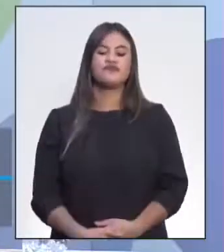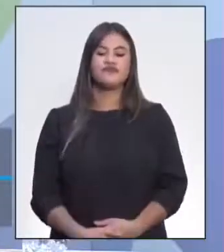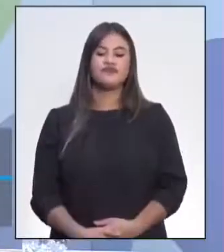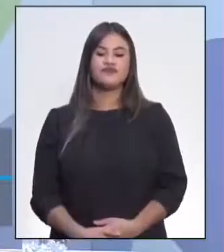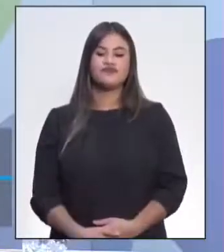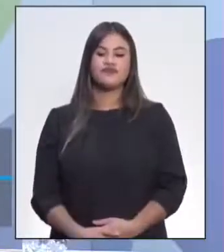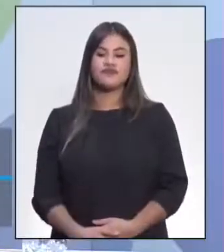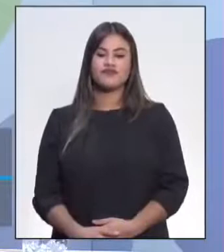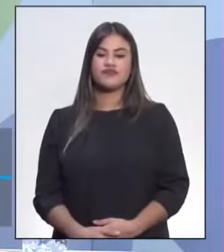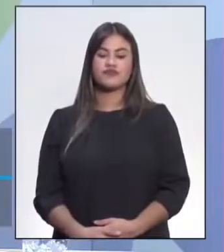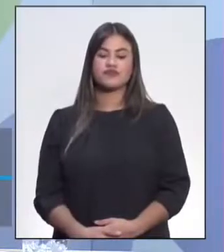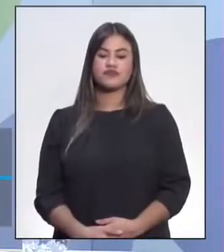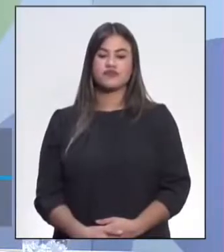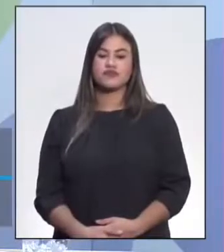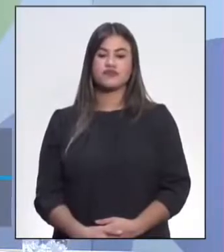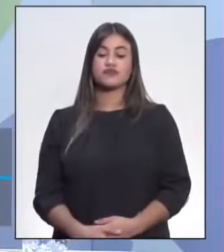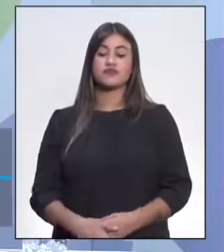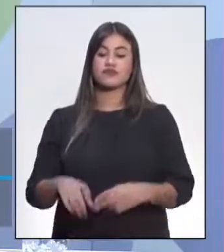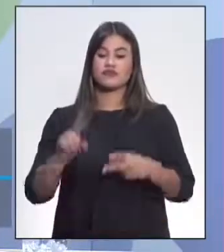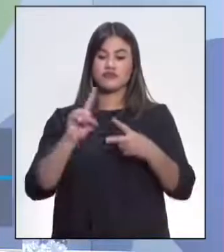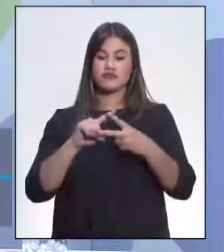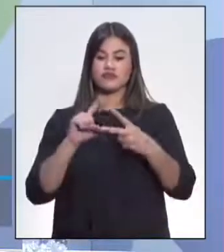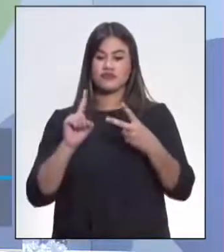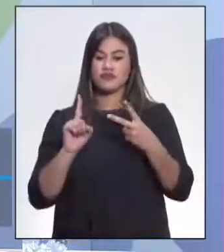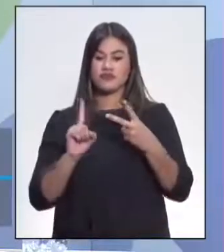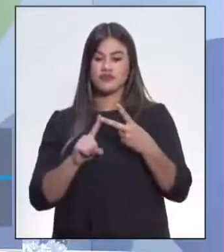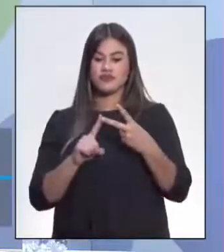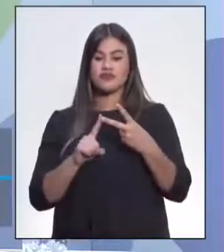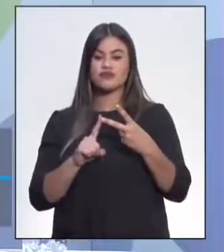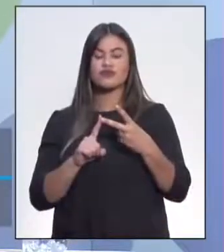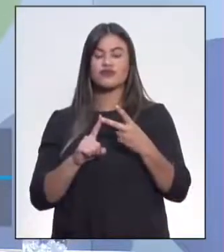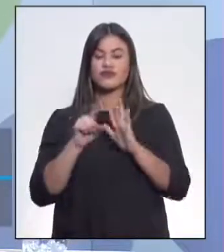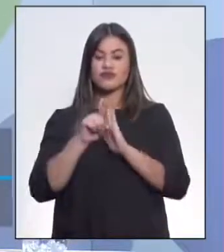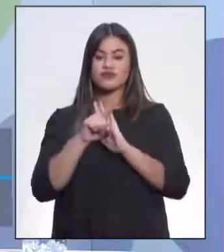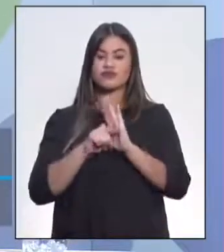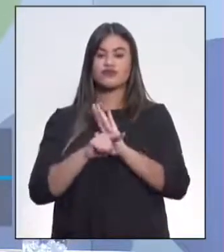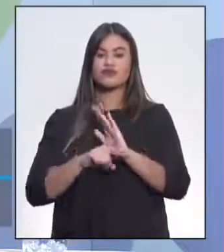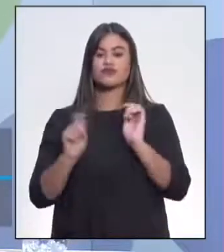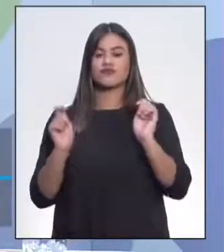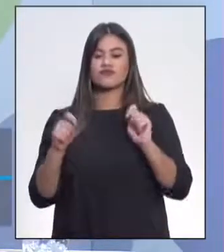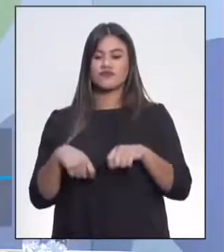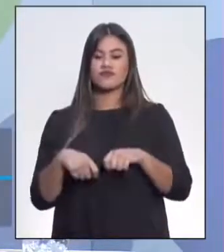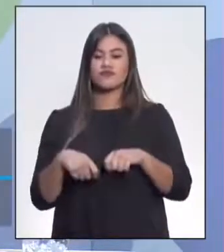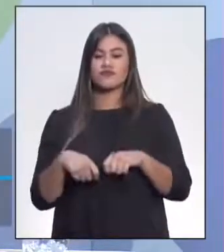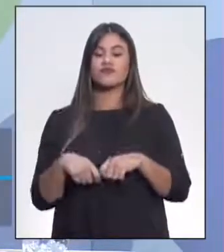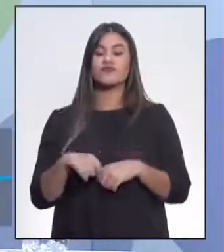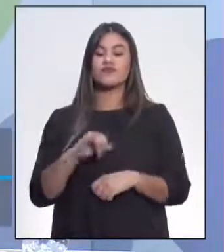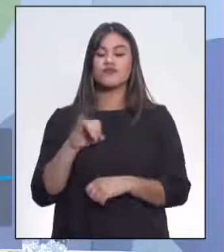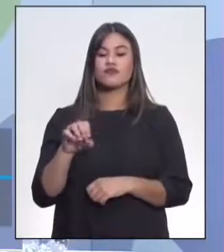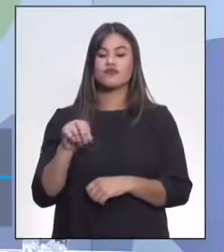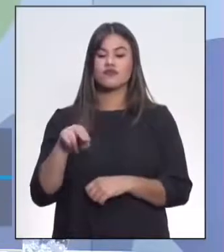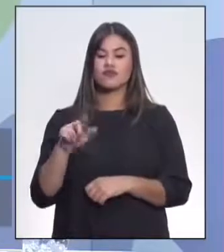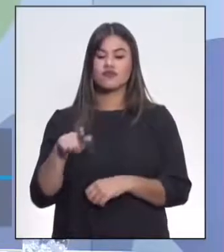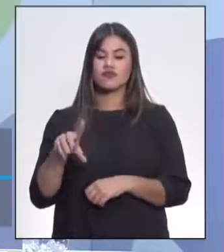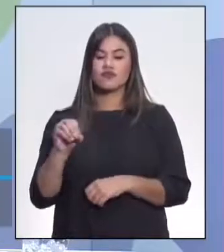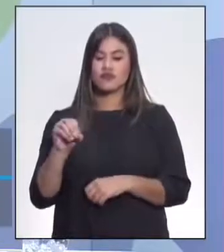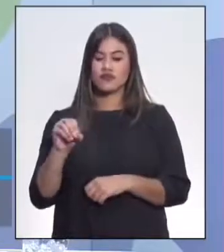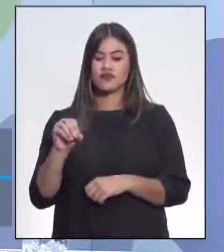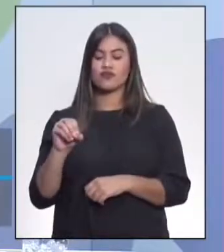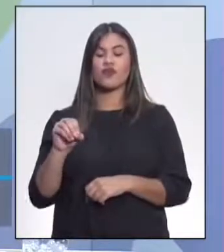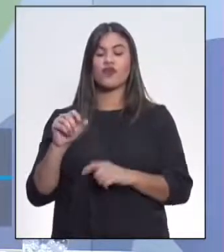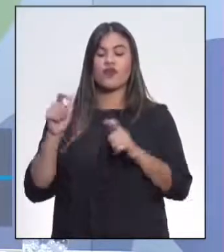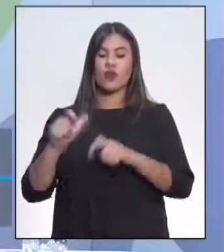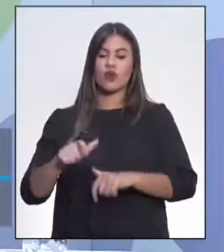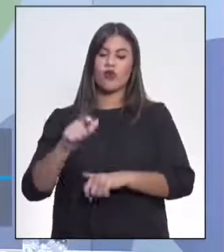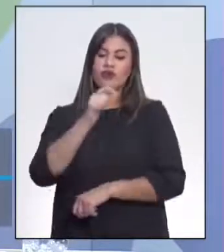né? Duas observações aí para vocês, quem quiser pesquisar, tá? Falando aí da questão do jongo, aqui no Rio de Janeiro,